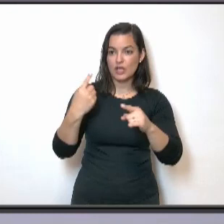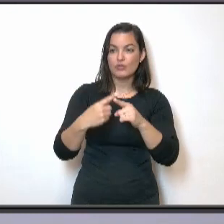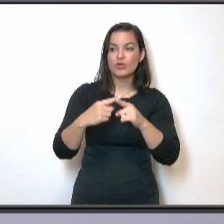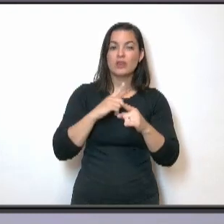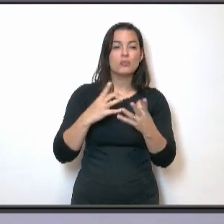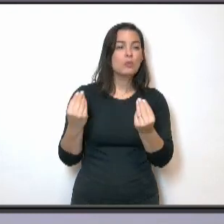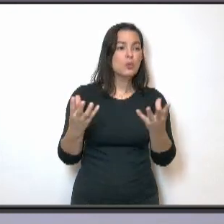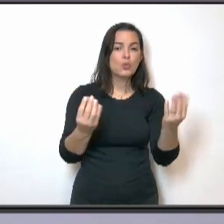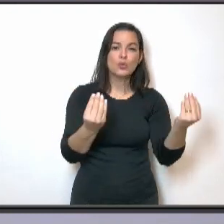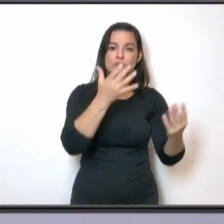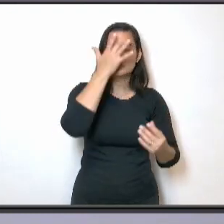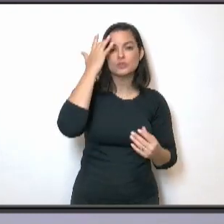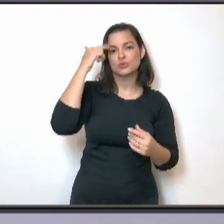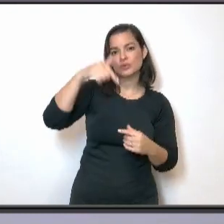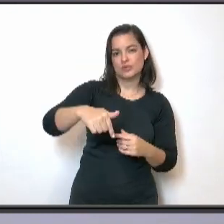Pedro,